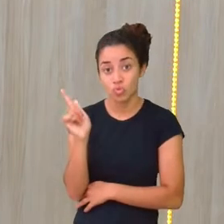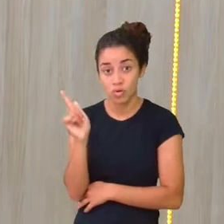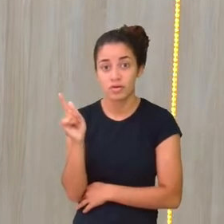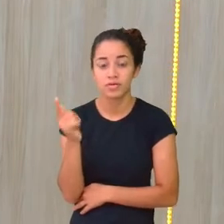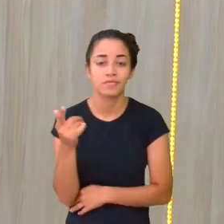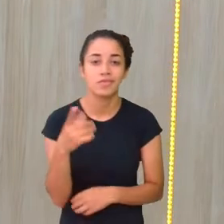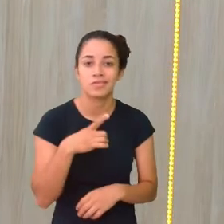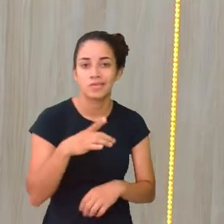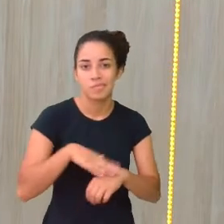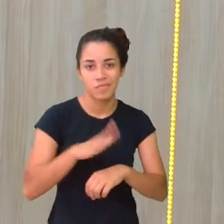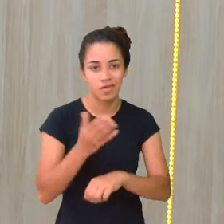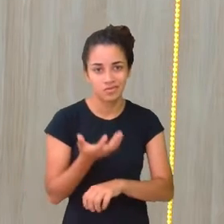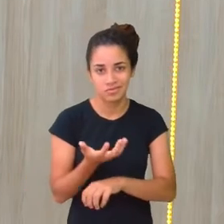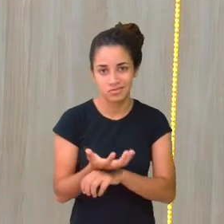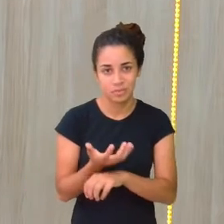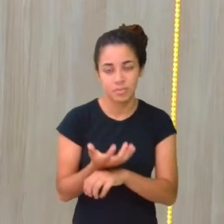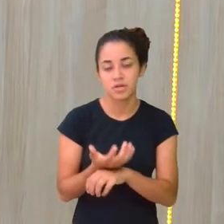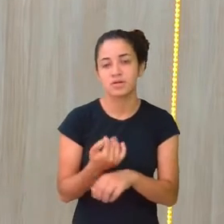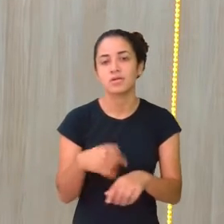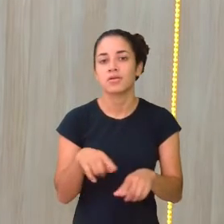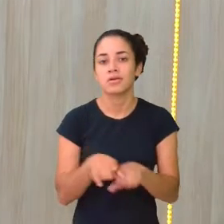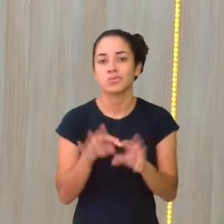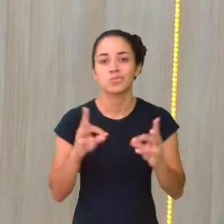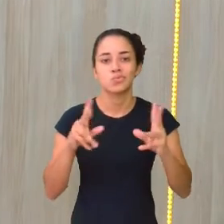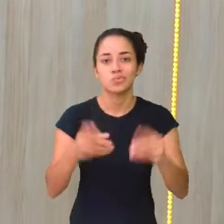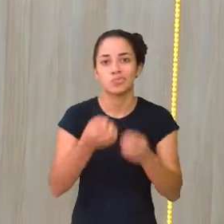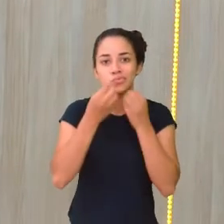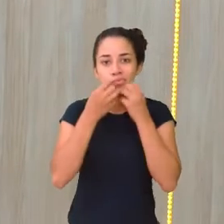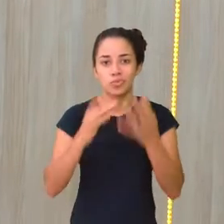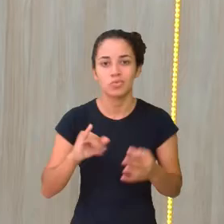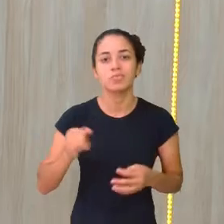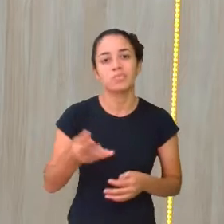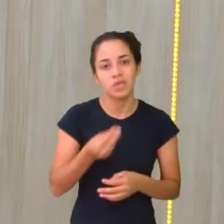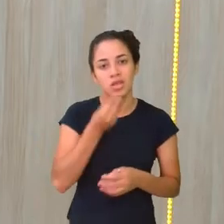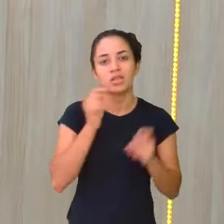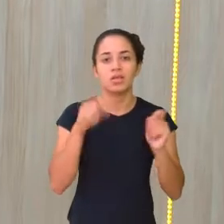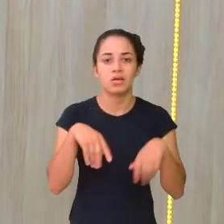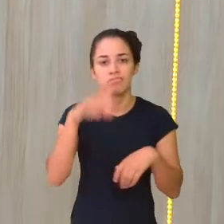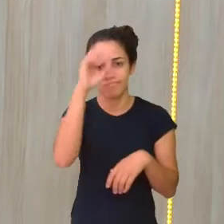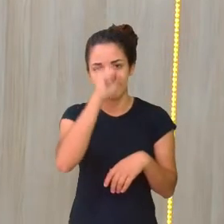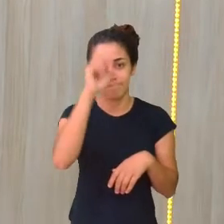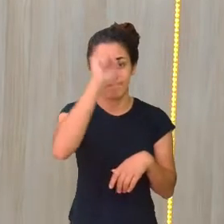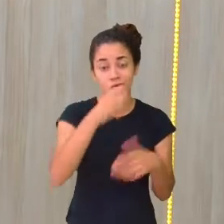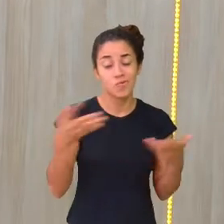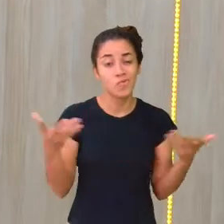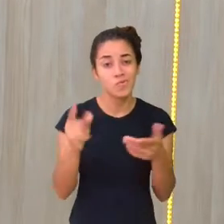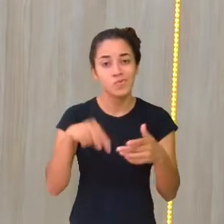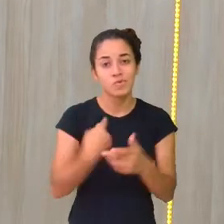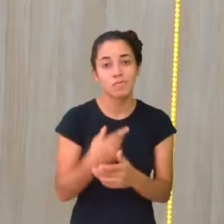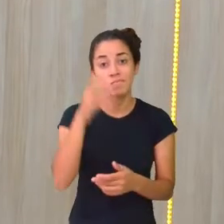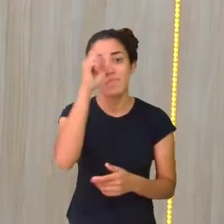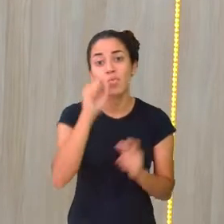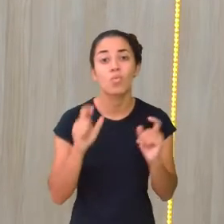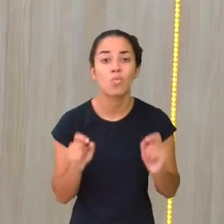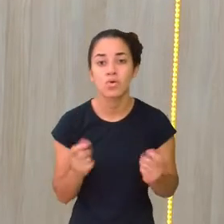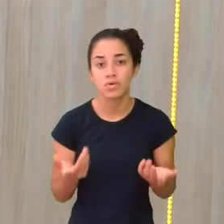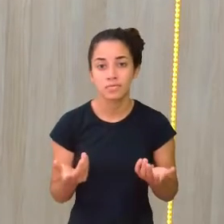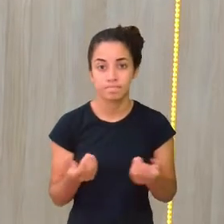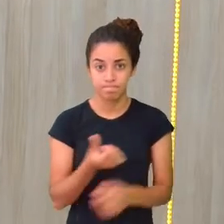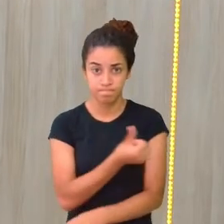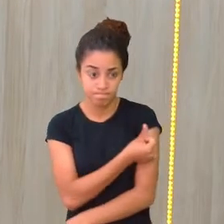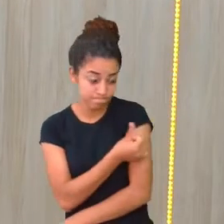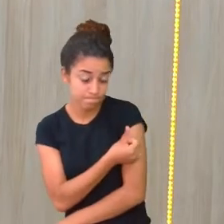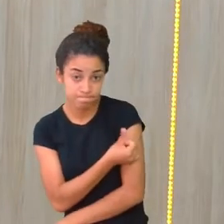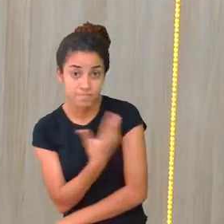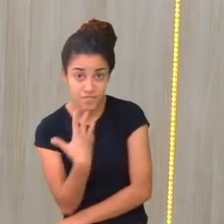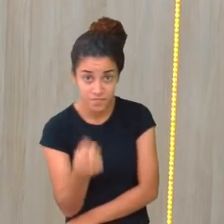demais disciplinas, são todas proveitosas, né? Mas vamos ver o que é que a gente vai aqui se deparar na nossa aula de hoje. Beleza, sexto ano? Vamos junto,